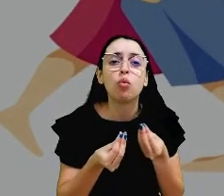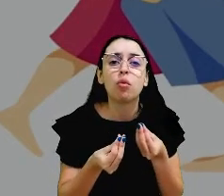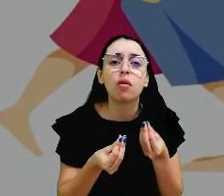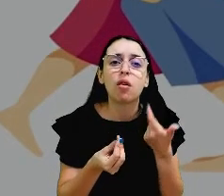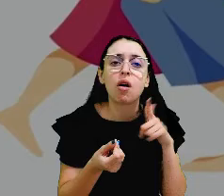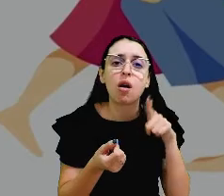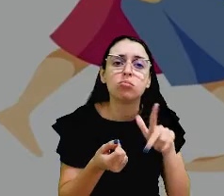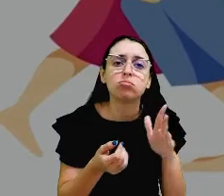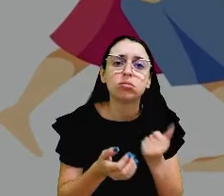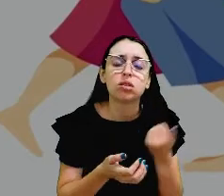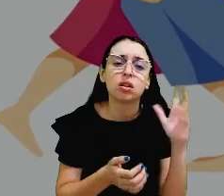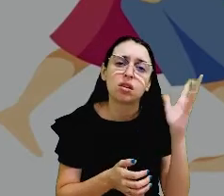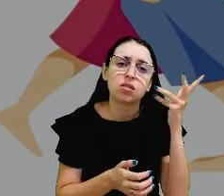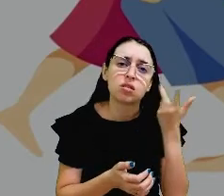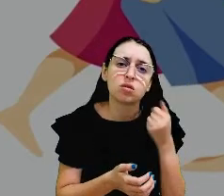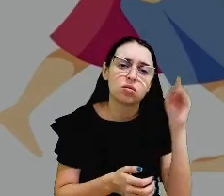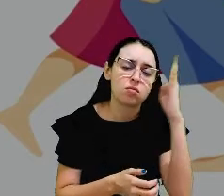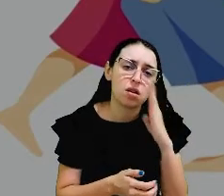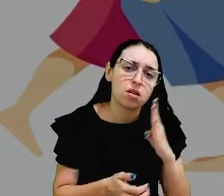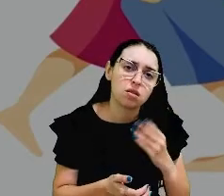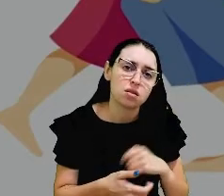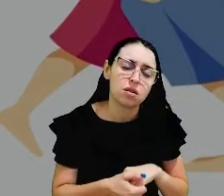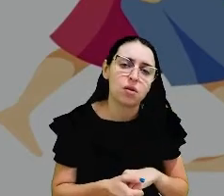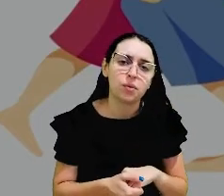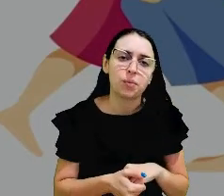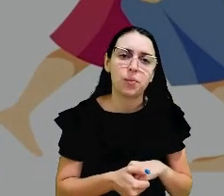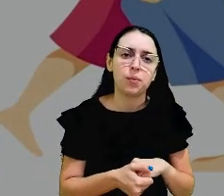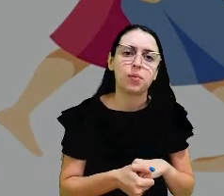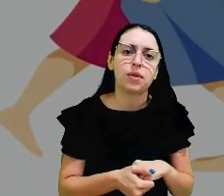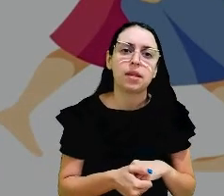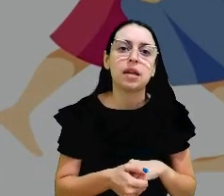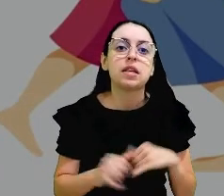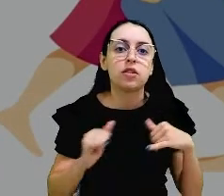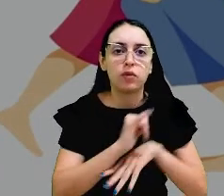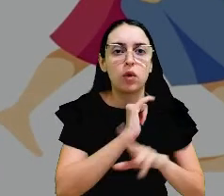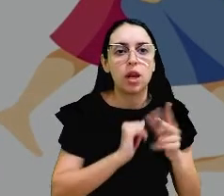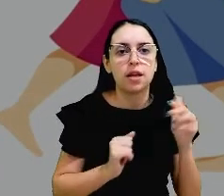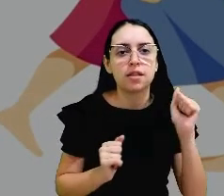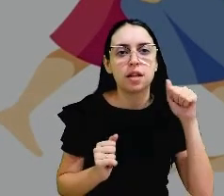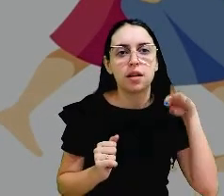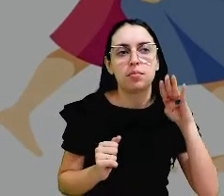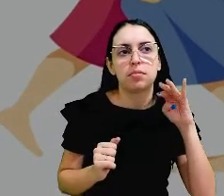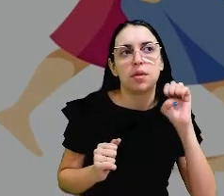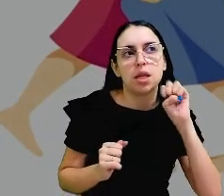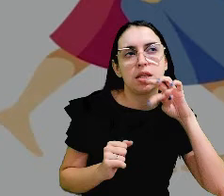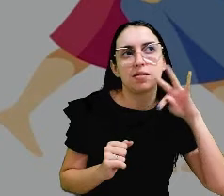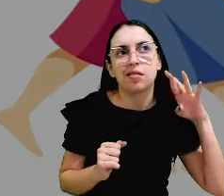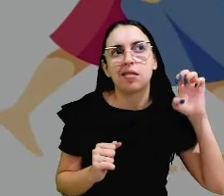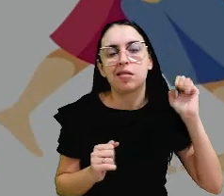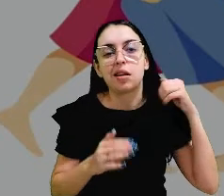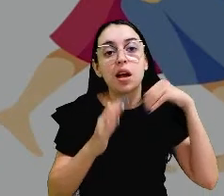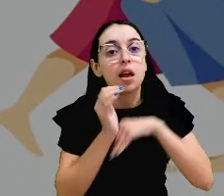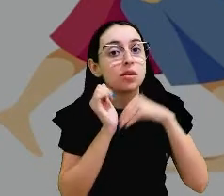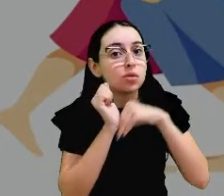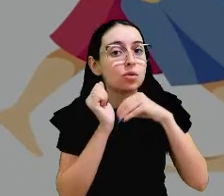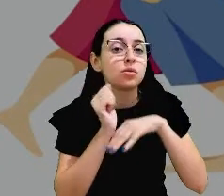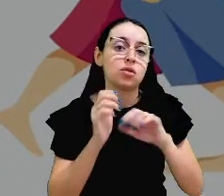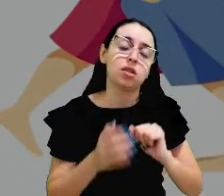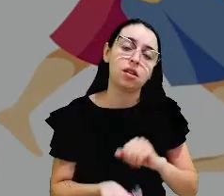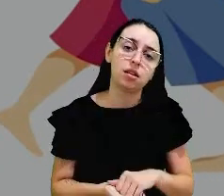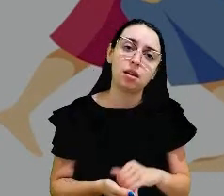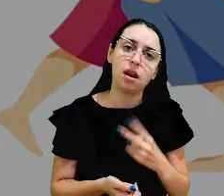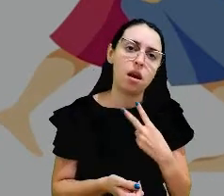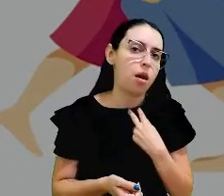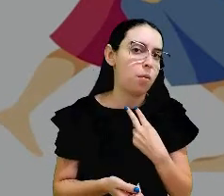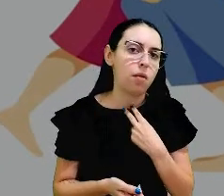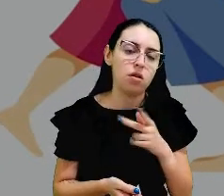acontece no Brasil? No Brasil, essa violência obstétrica ela é mascarada, né? Então, não se pode,